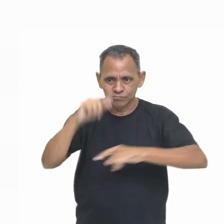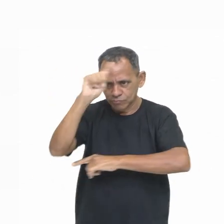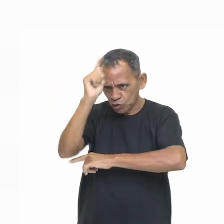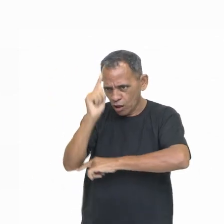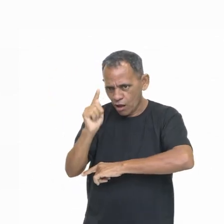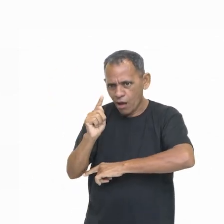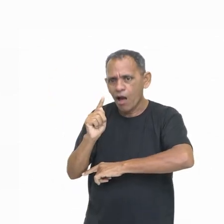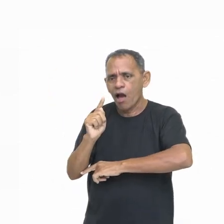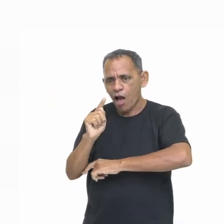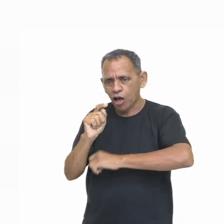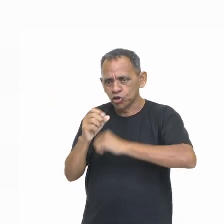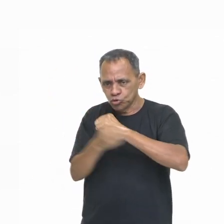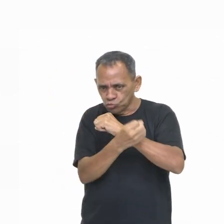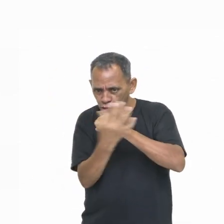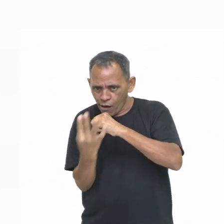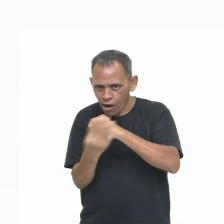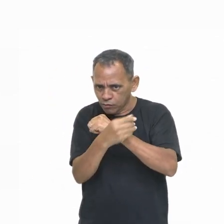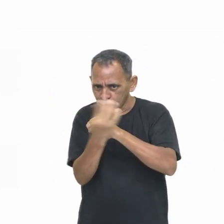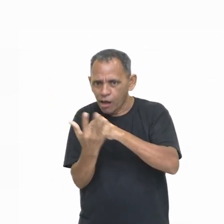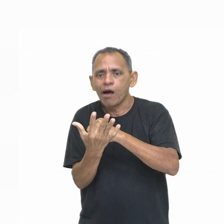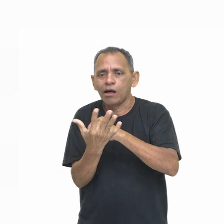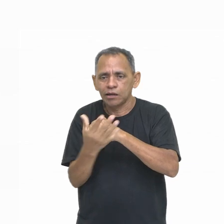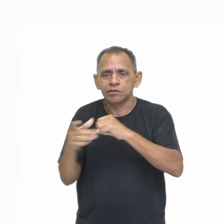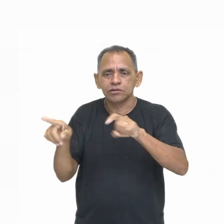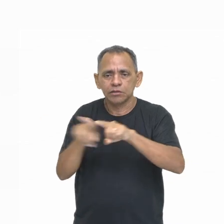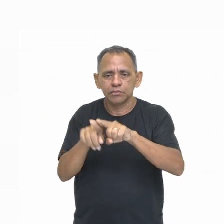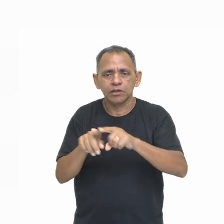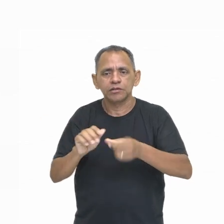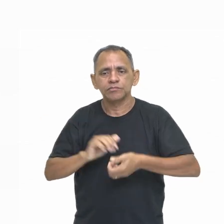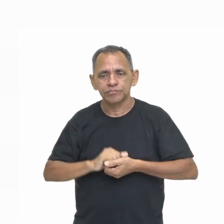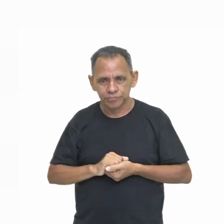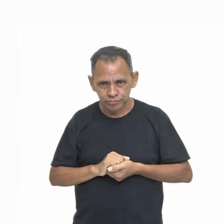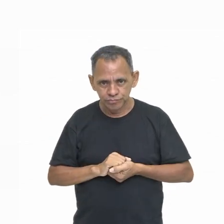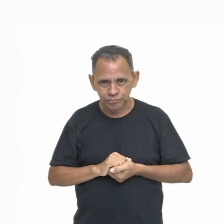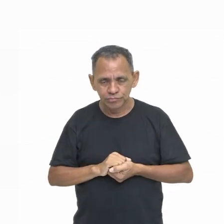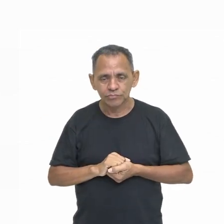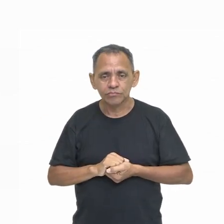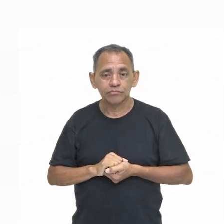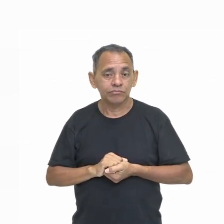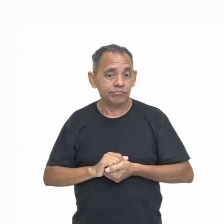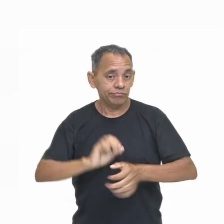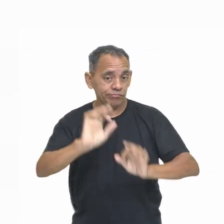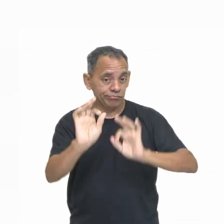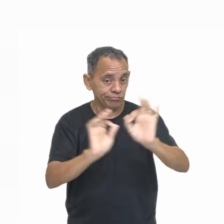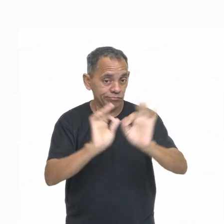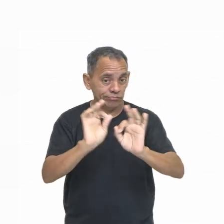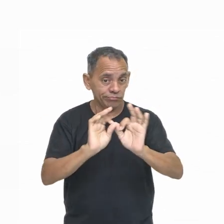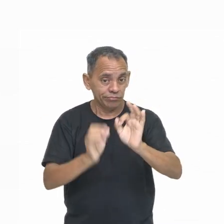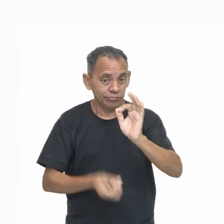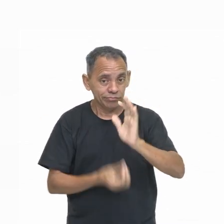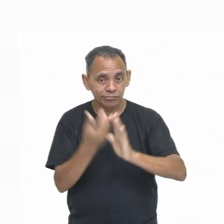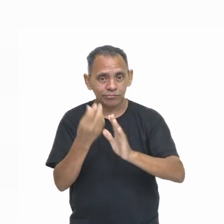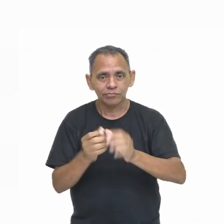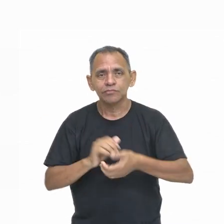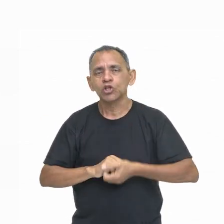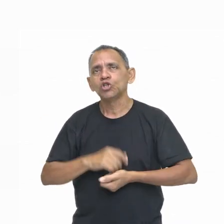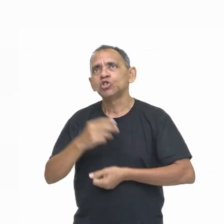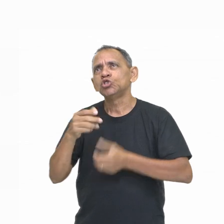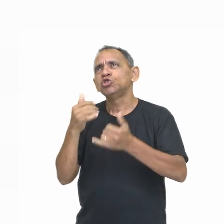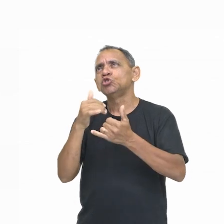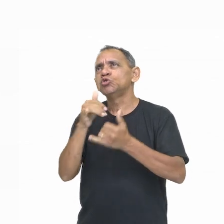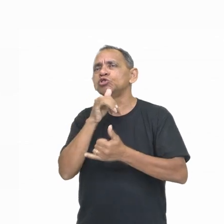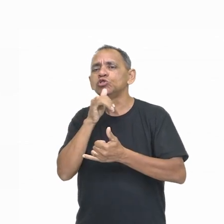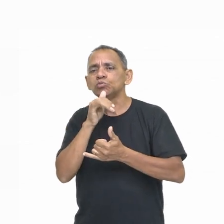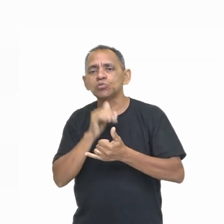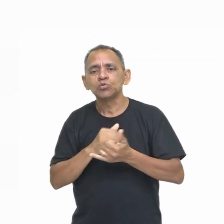e da radiação ultravioleta e teria sido formada uma sopa nutritiva.